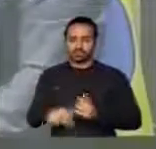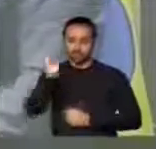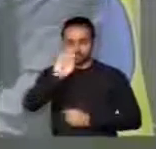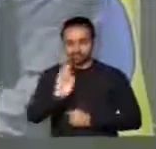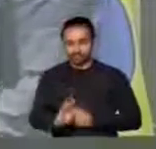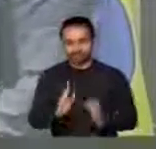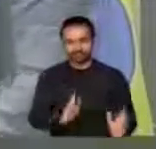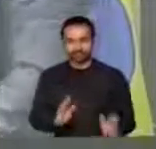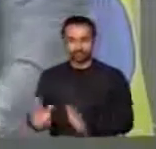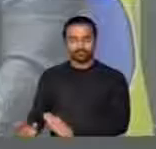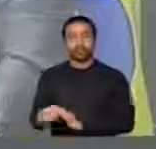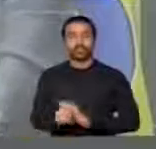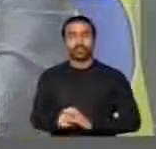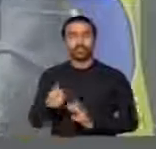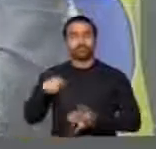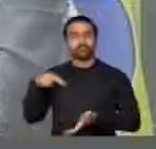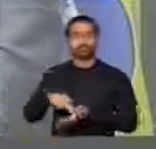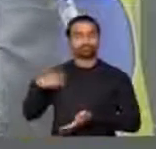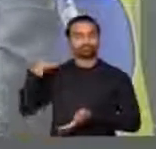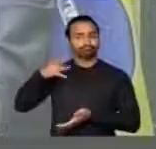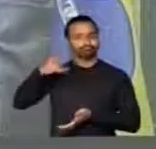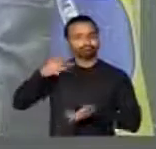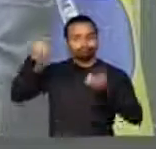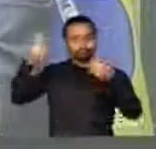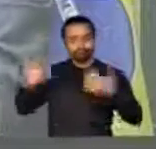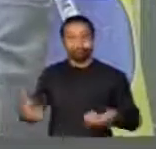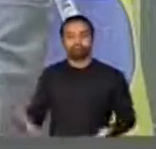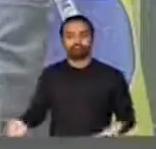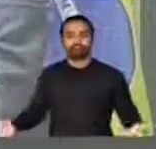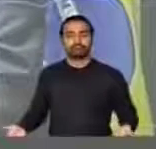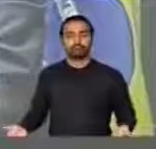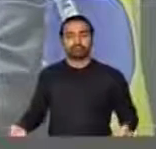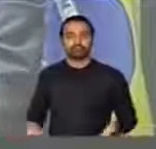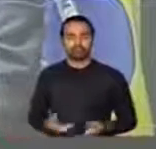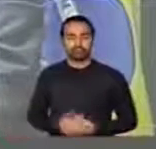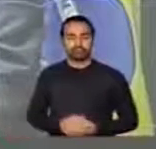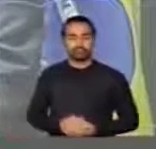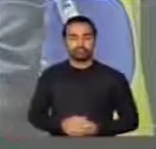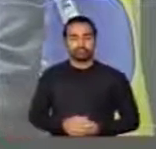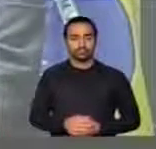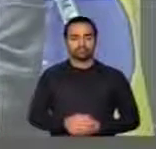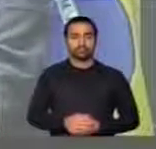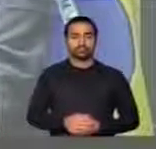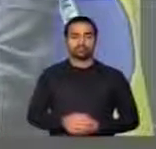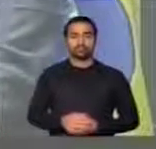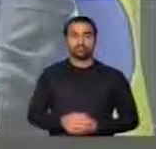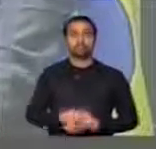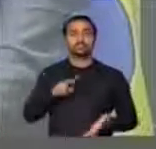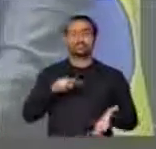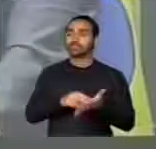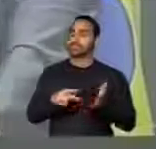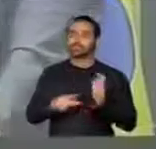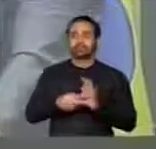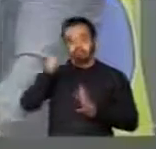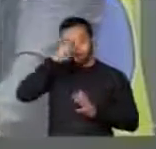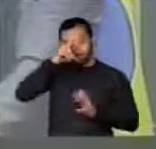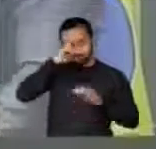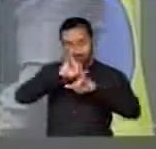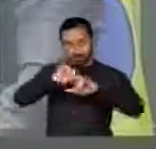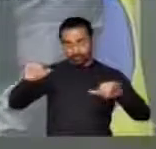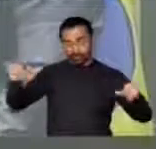Falar nesse ato, Cristóvão, é também lembrar que a campanha